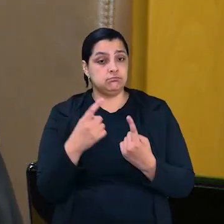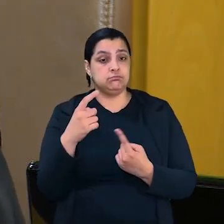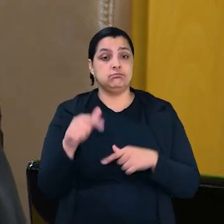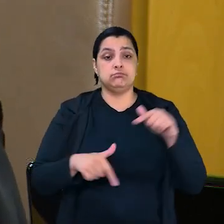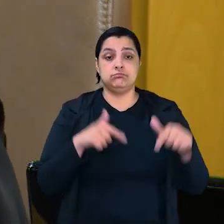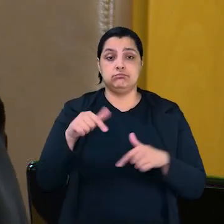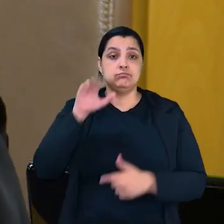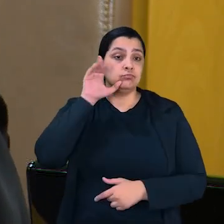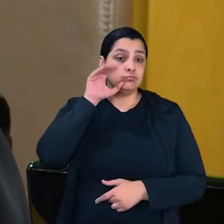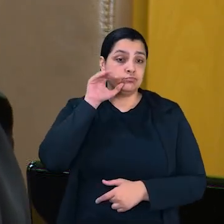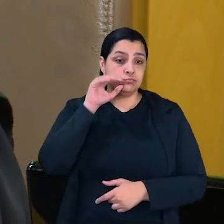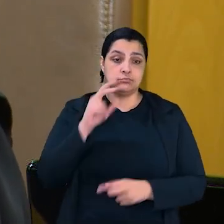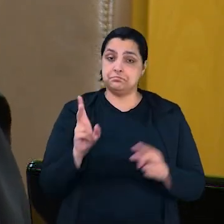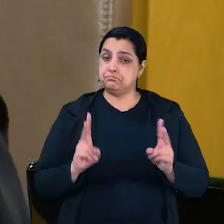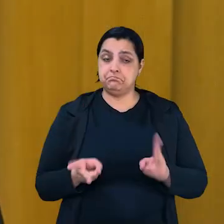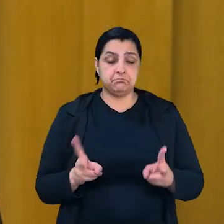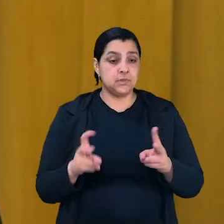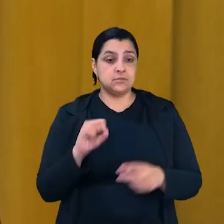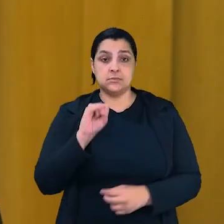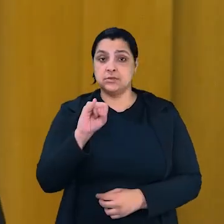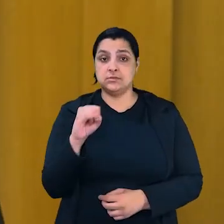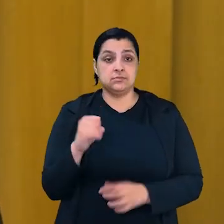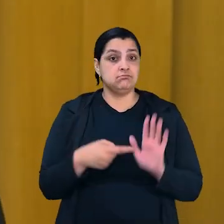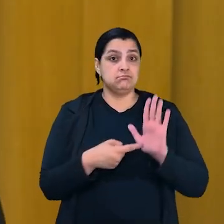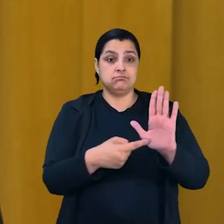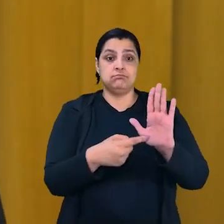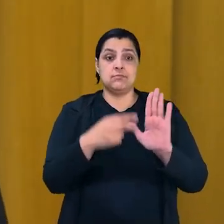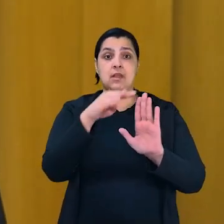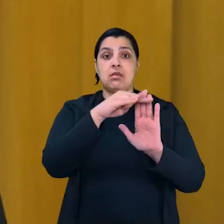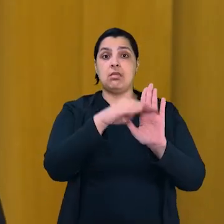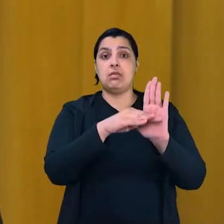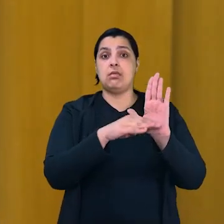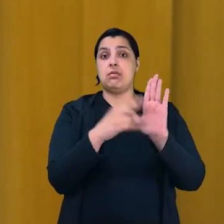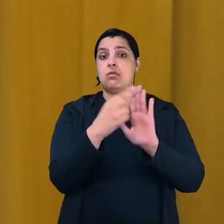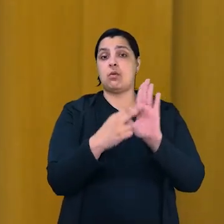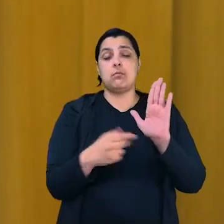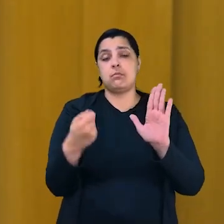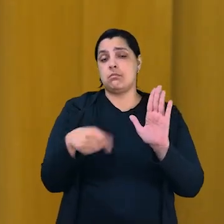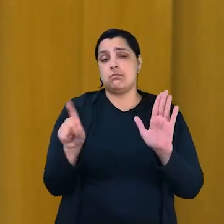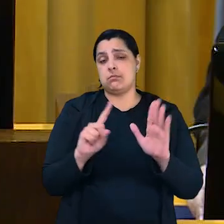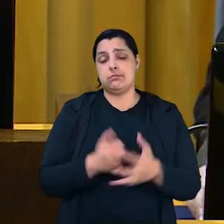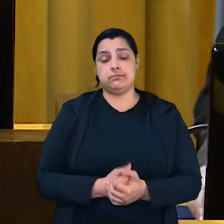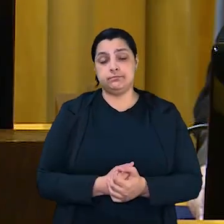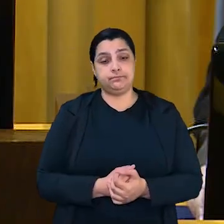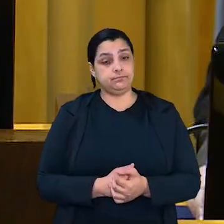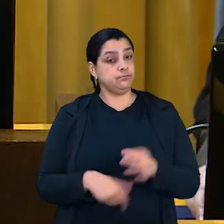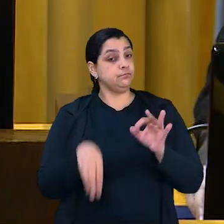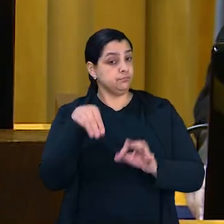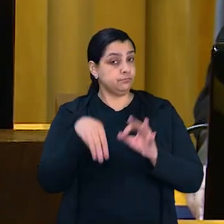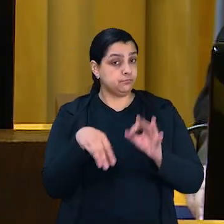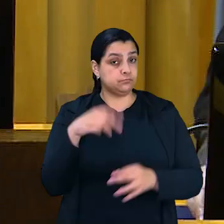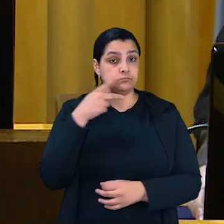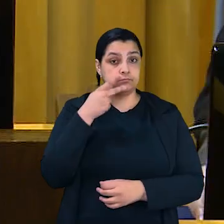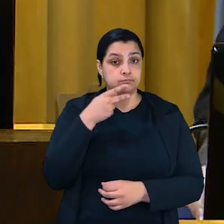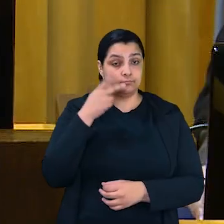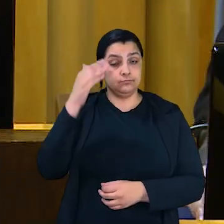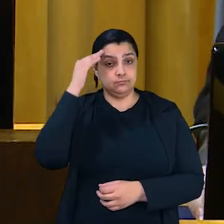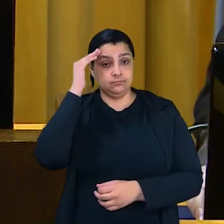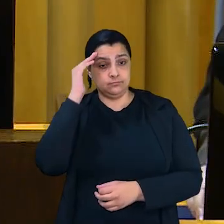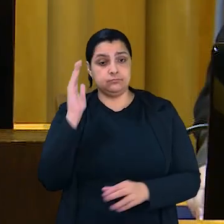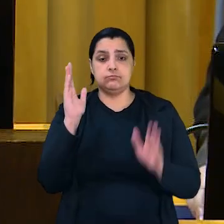e individuais dos trabalhadores, mesmo sem precisar apresentar uma lista nominal. O ministro explicou ainda